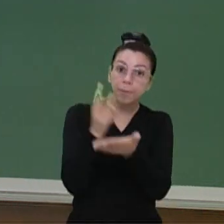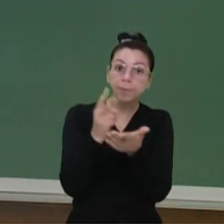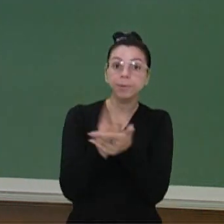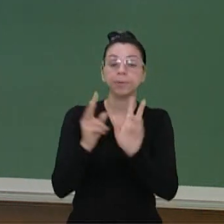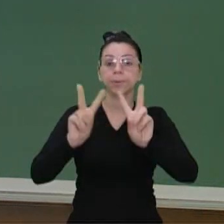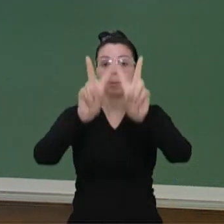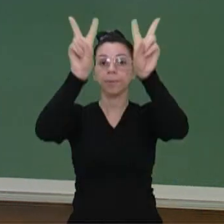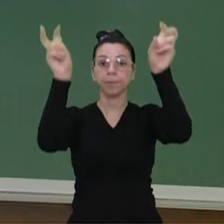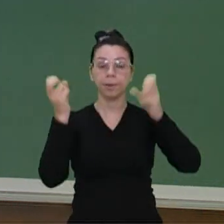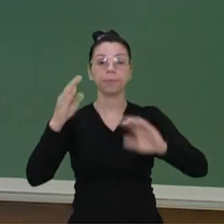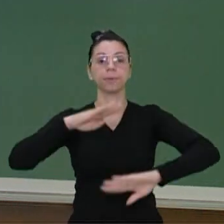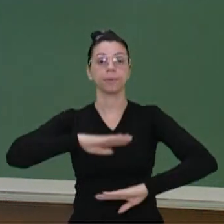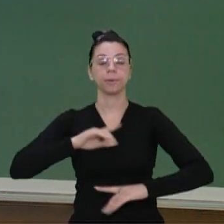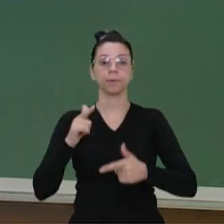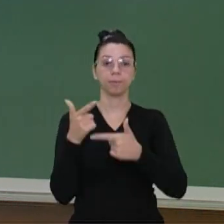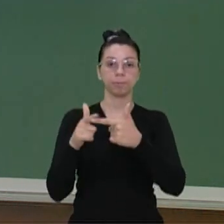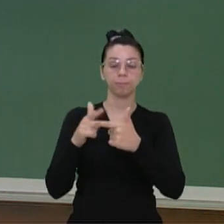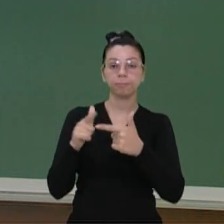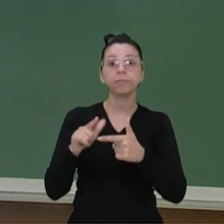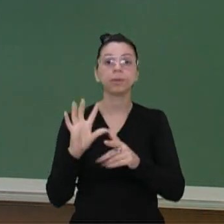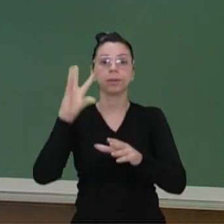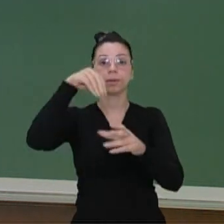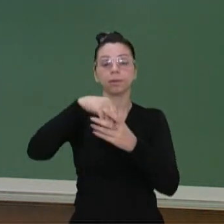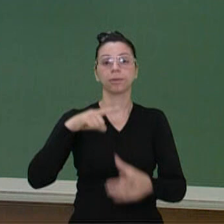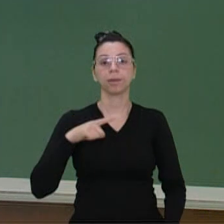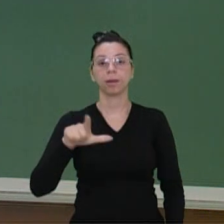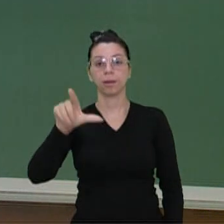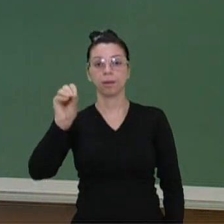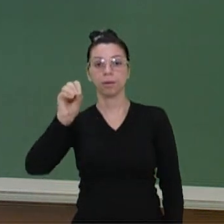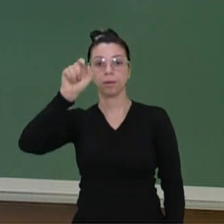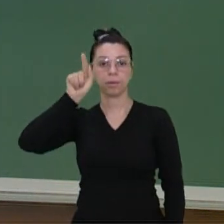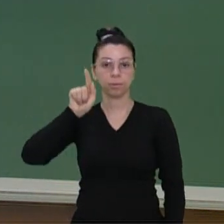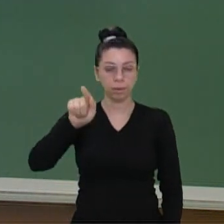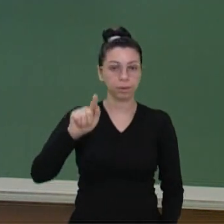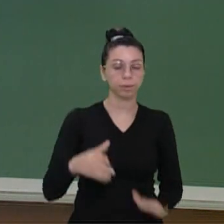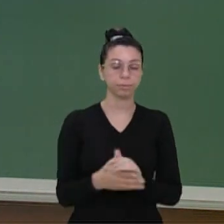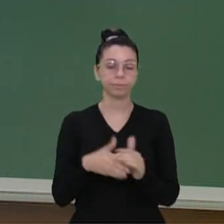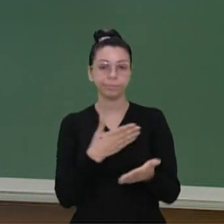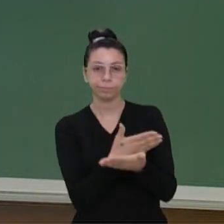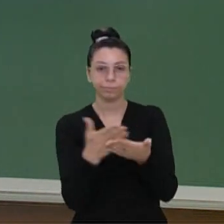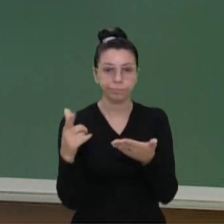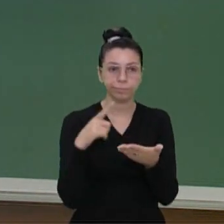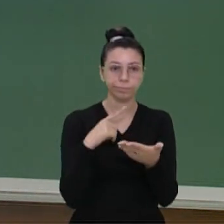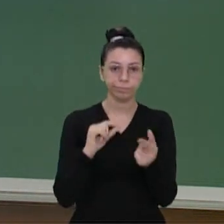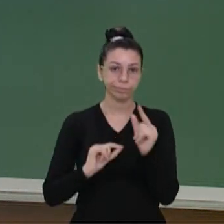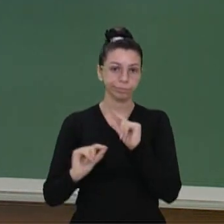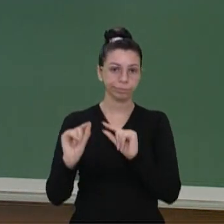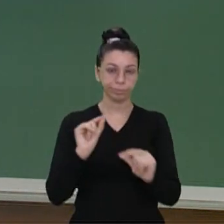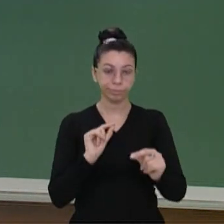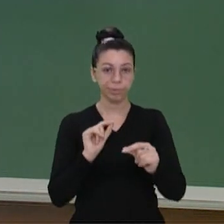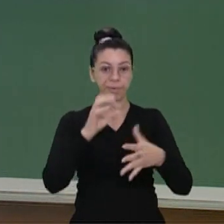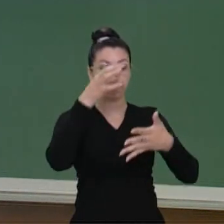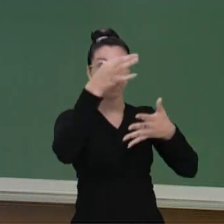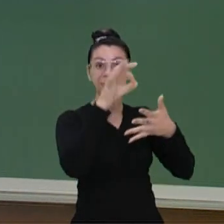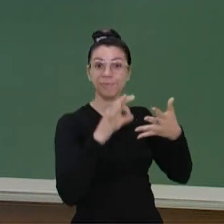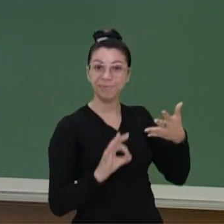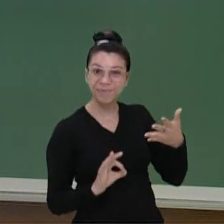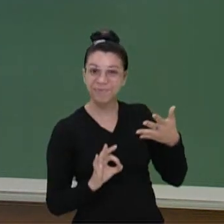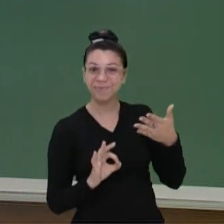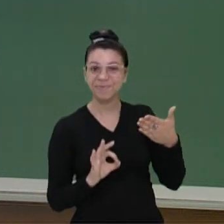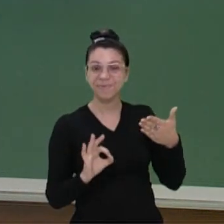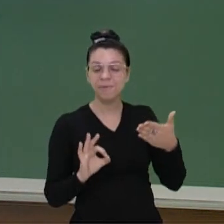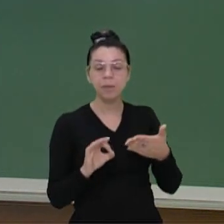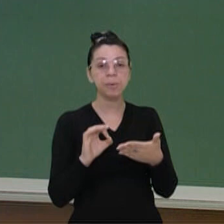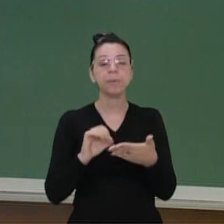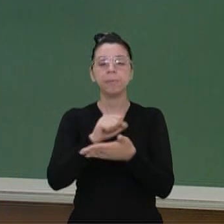situações, problemas envolvendo logaritmos. E para começar, nós vamos corrigir